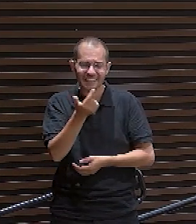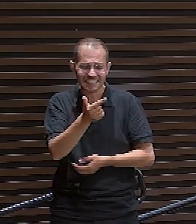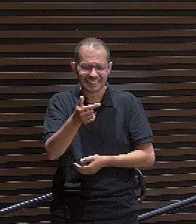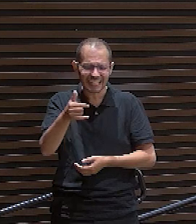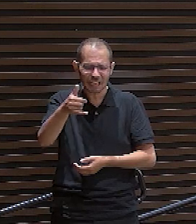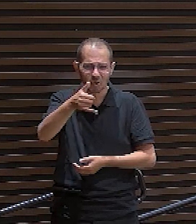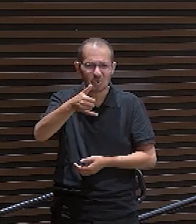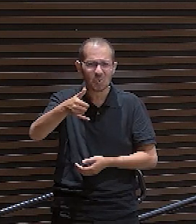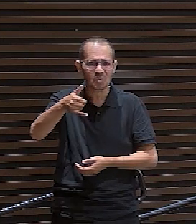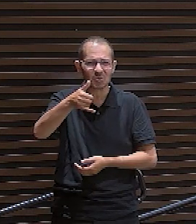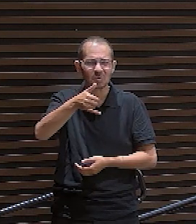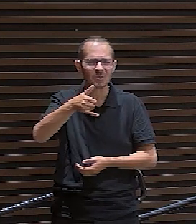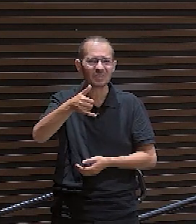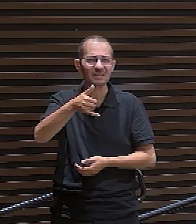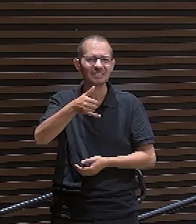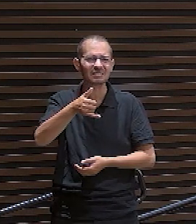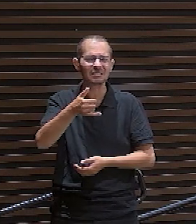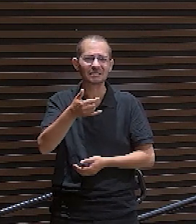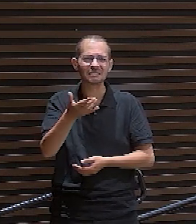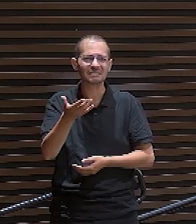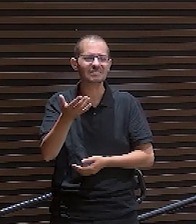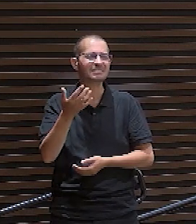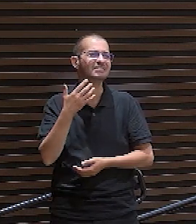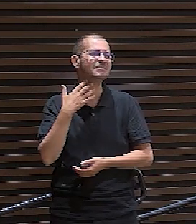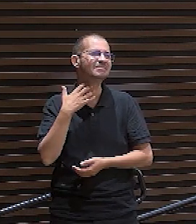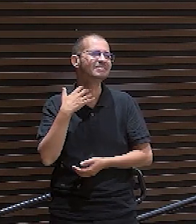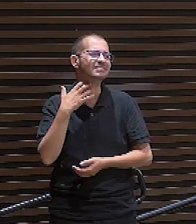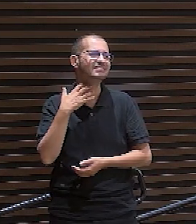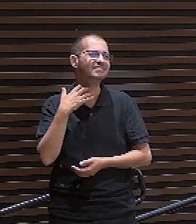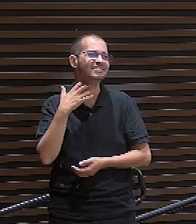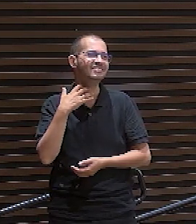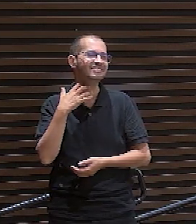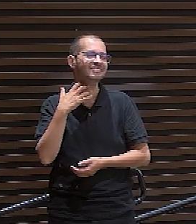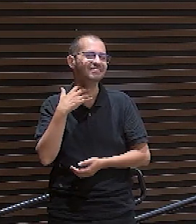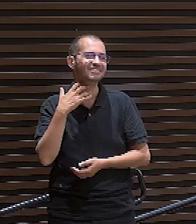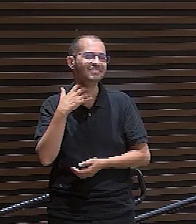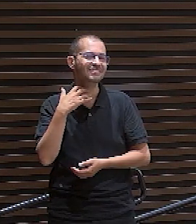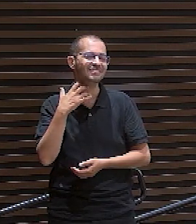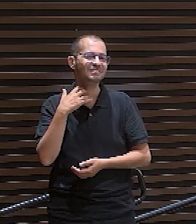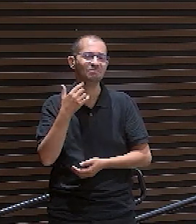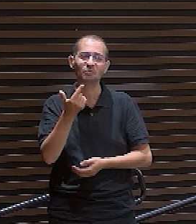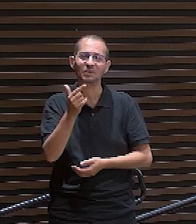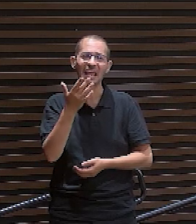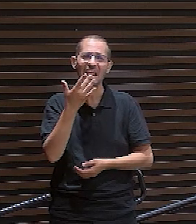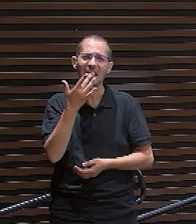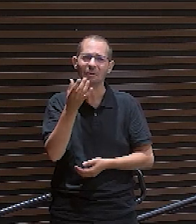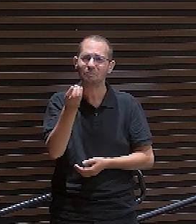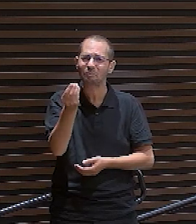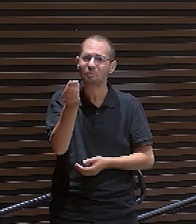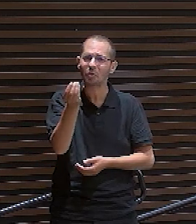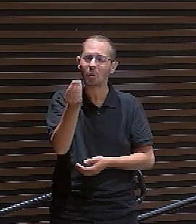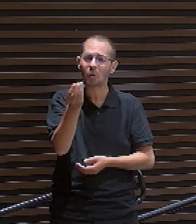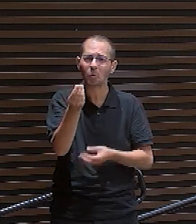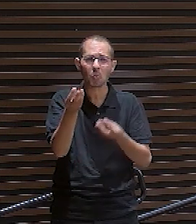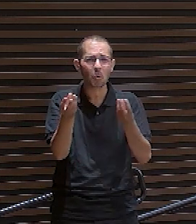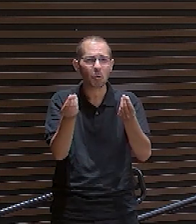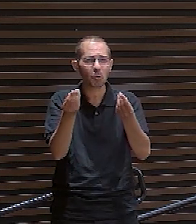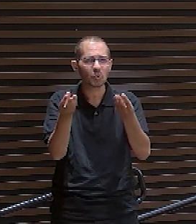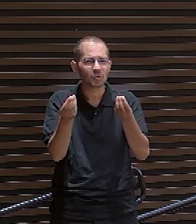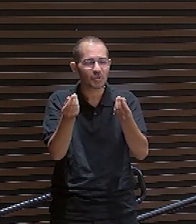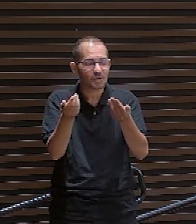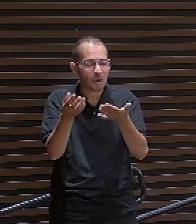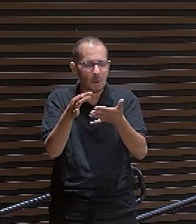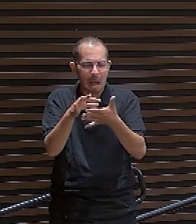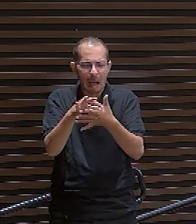é insalubre, eu acho que diz. Sem gosto. Uma